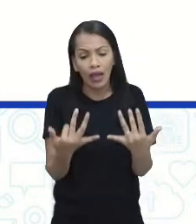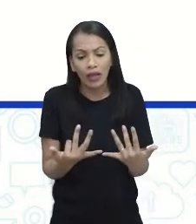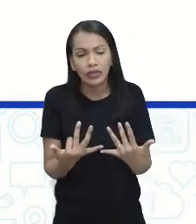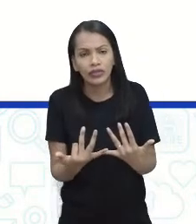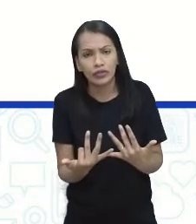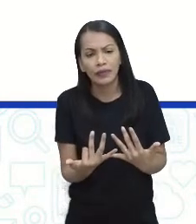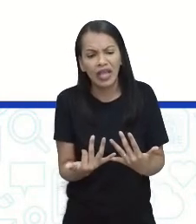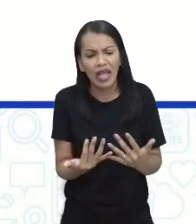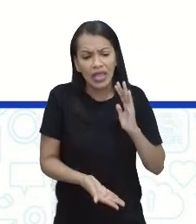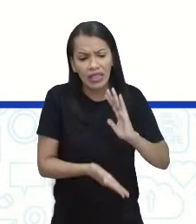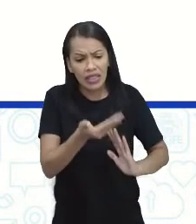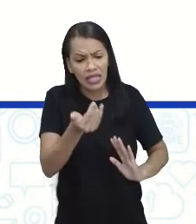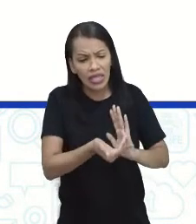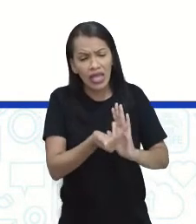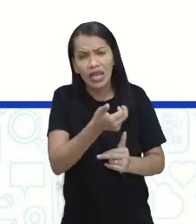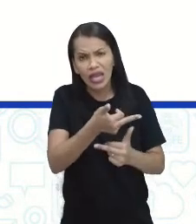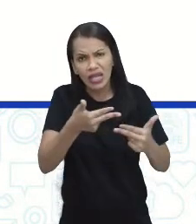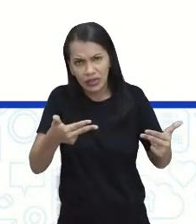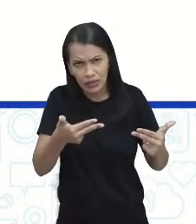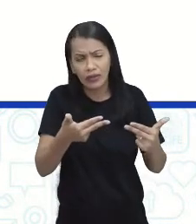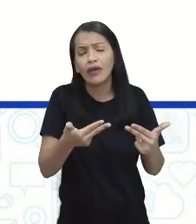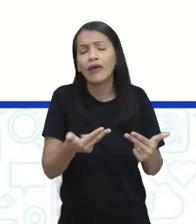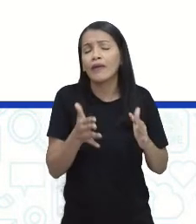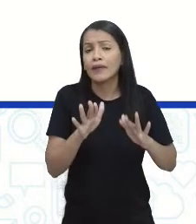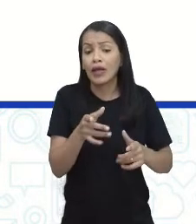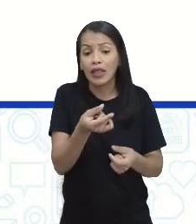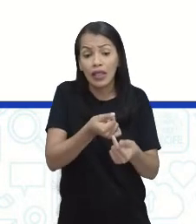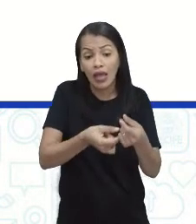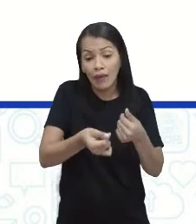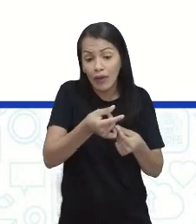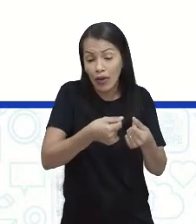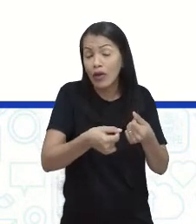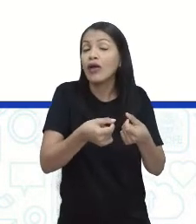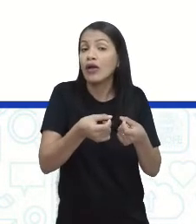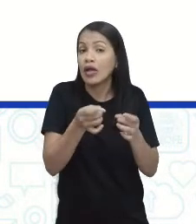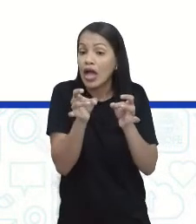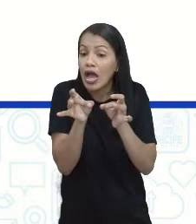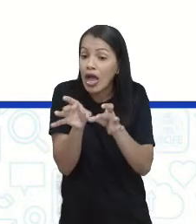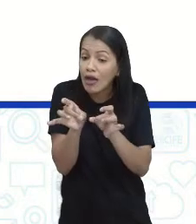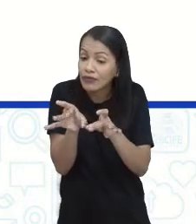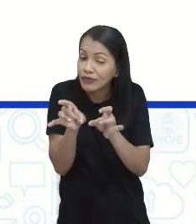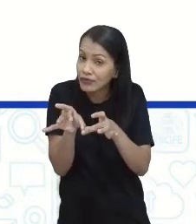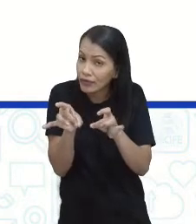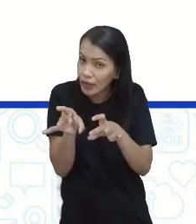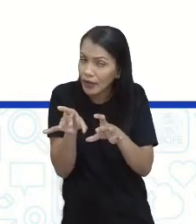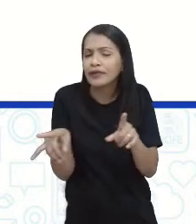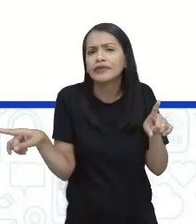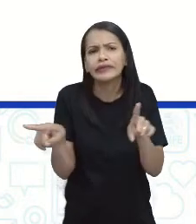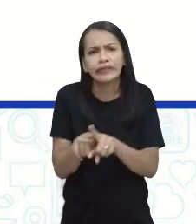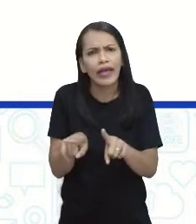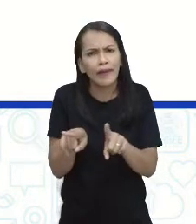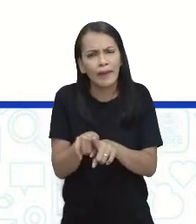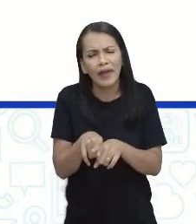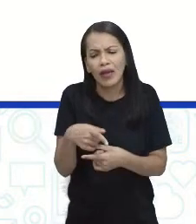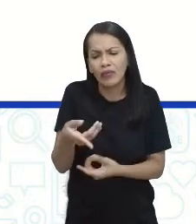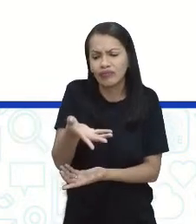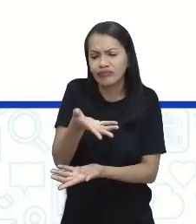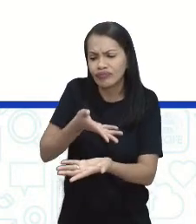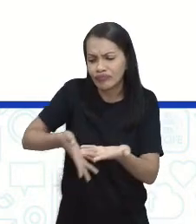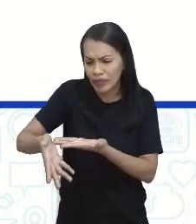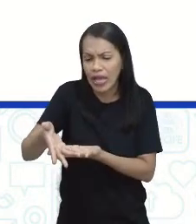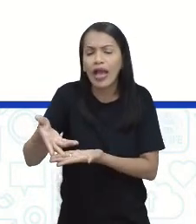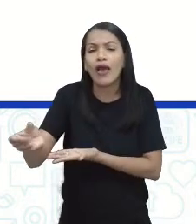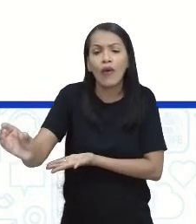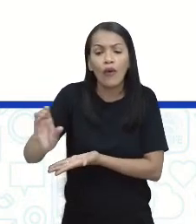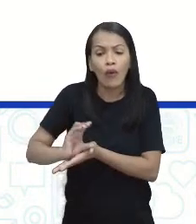exploração dos recursos também, né? Dessa questão do capitalismo e a comercialização desses recursos. Então, gera uma